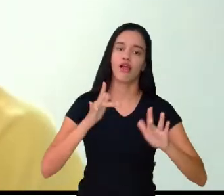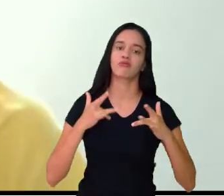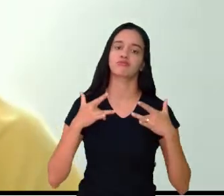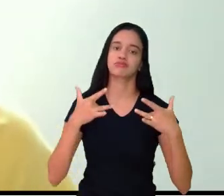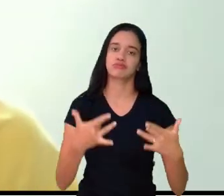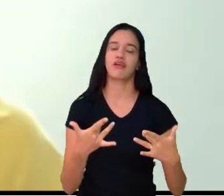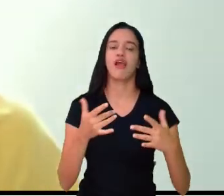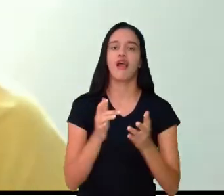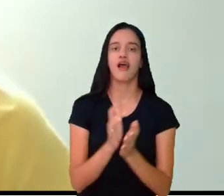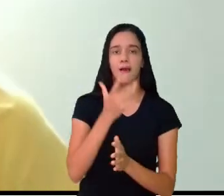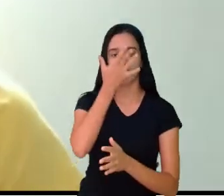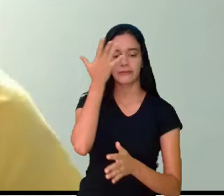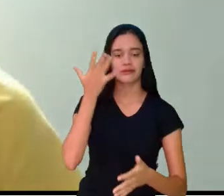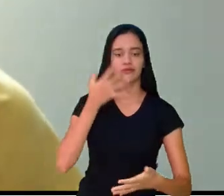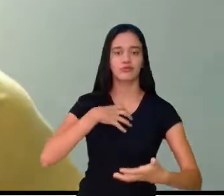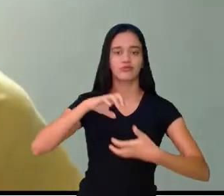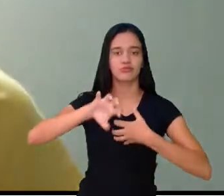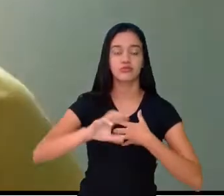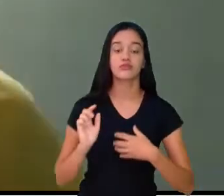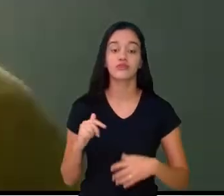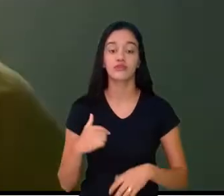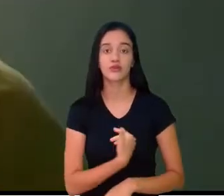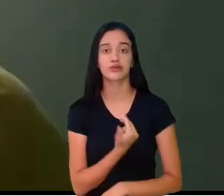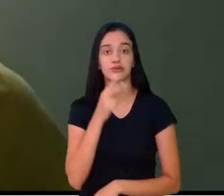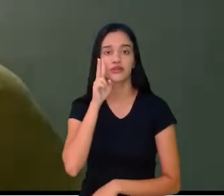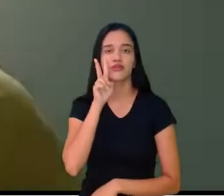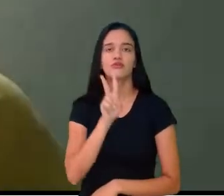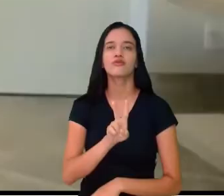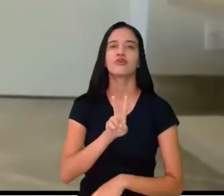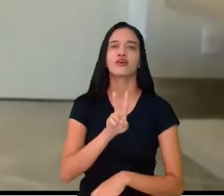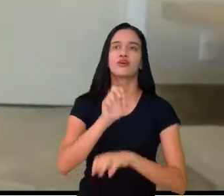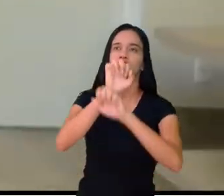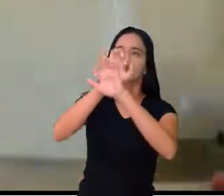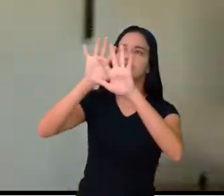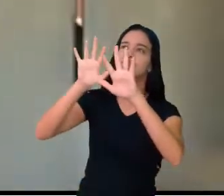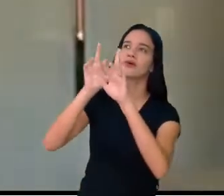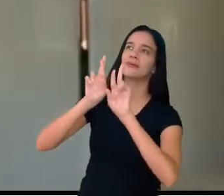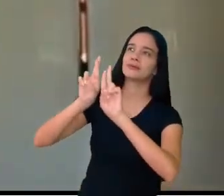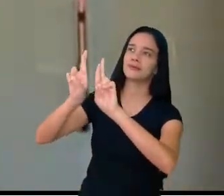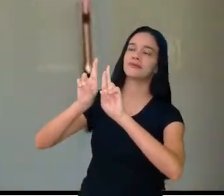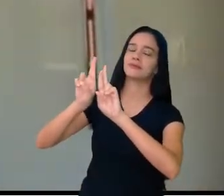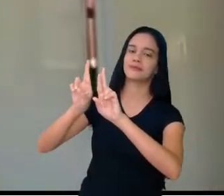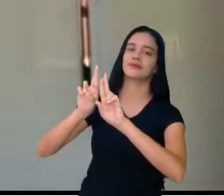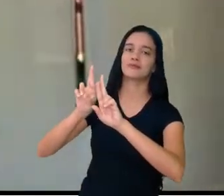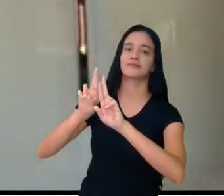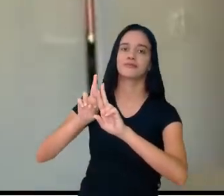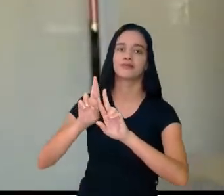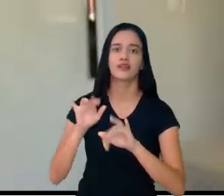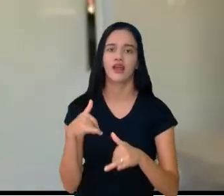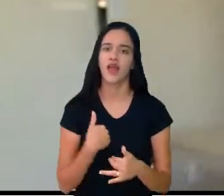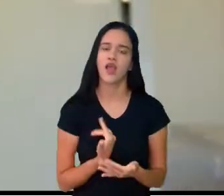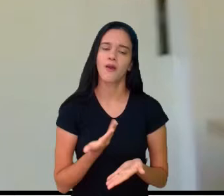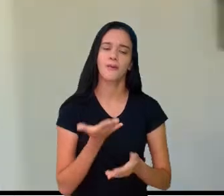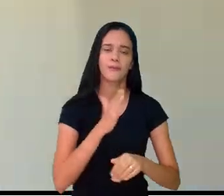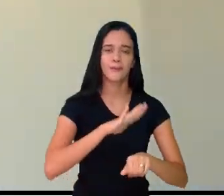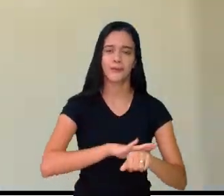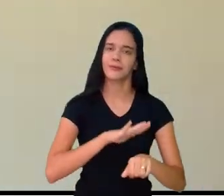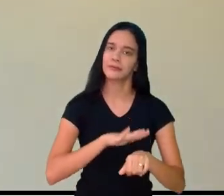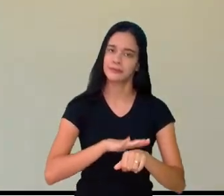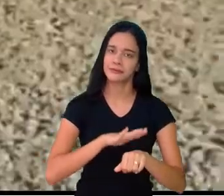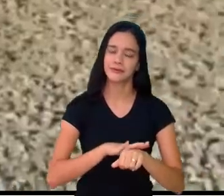se doam por outras, conseguimos ver uma luz, uma esperança de que isso é só uma fase